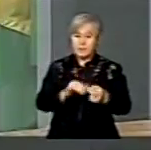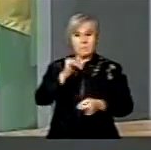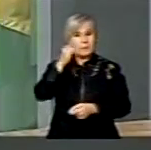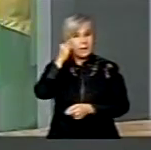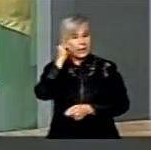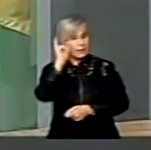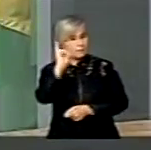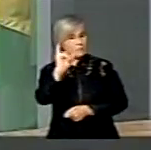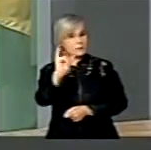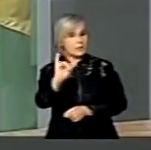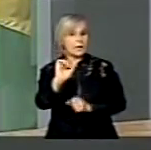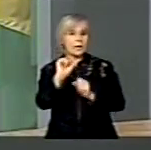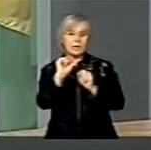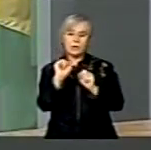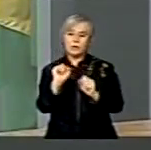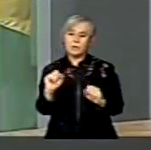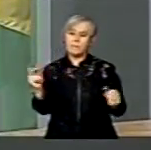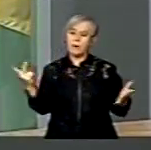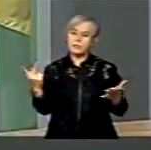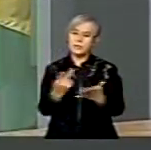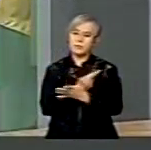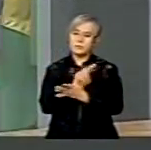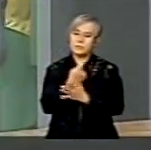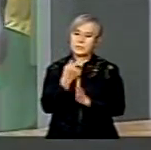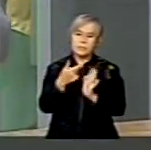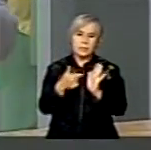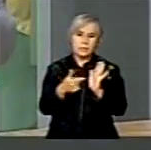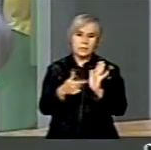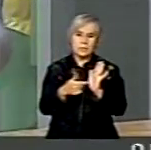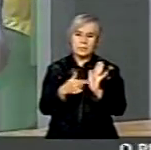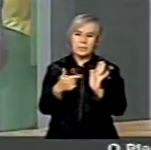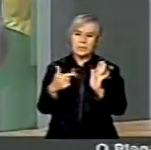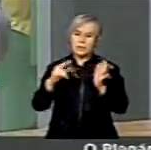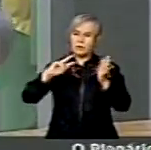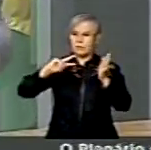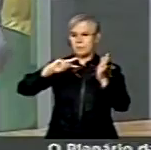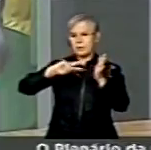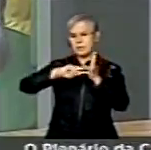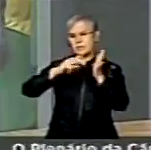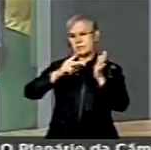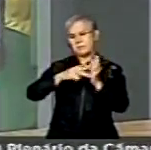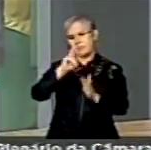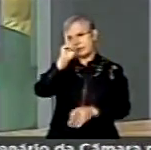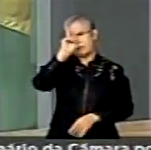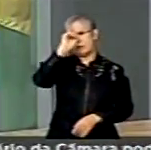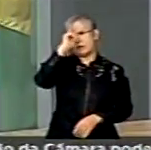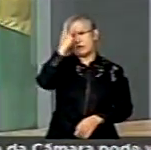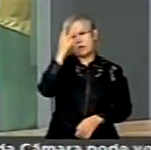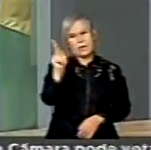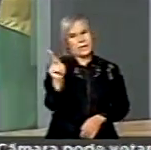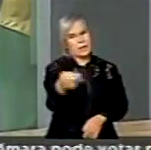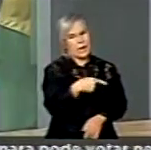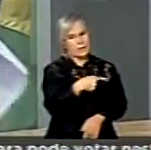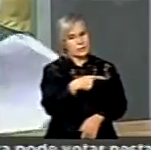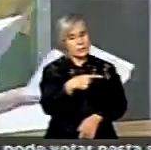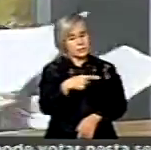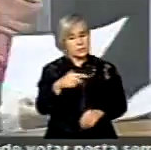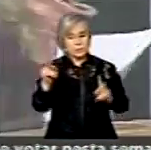nuance, uma vírgula em um texto possa gerar uma interpretação equivocada num